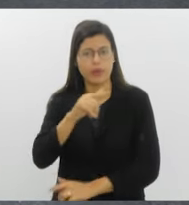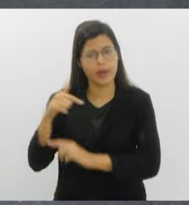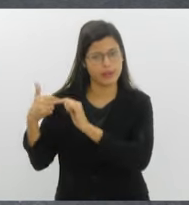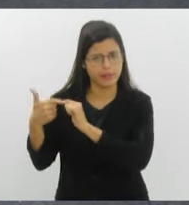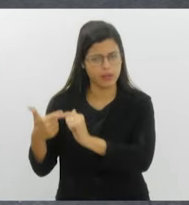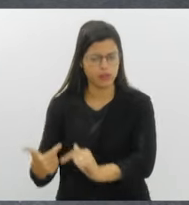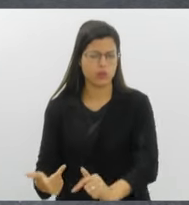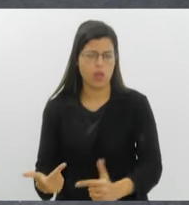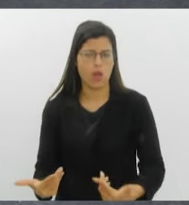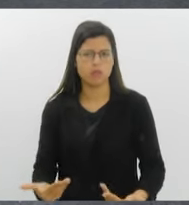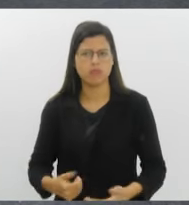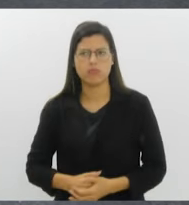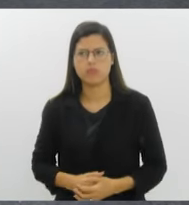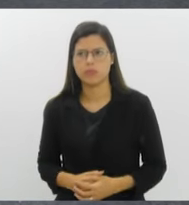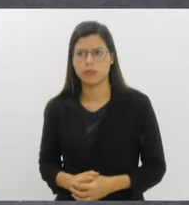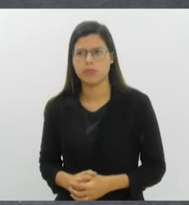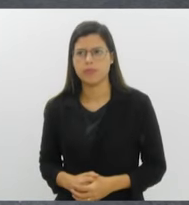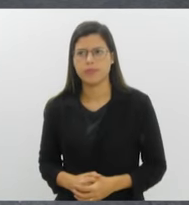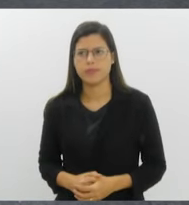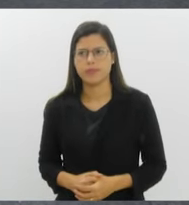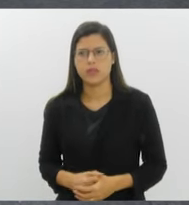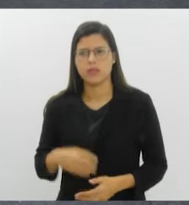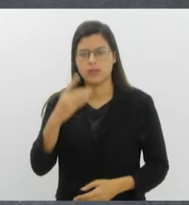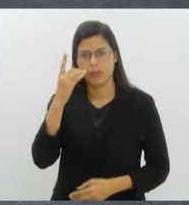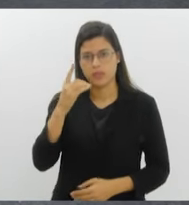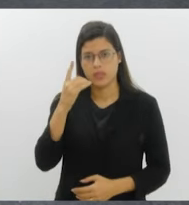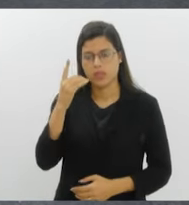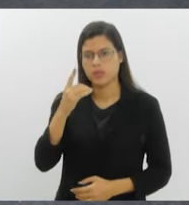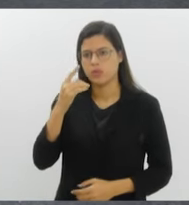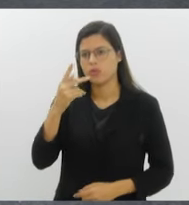aí, nobre deputado Felipe Poubel,